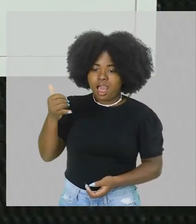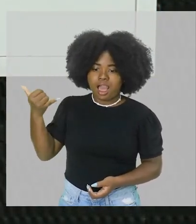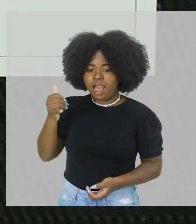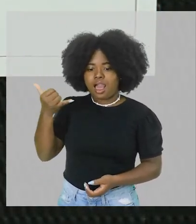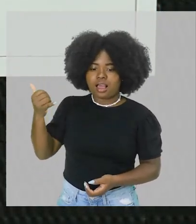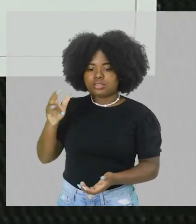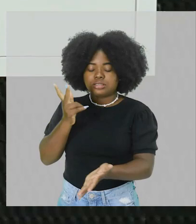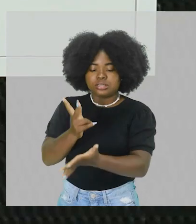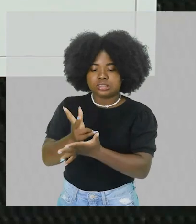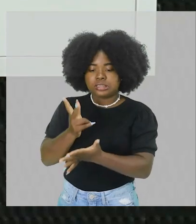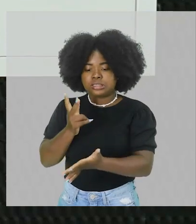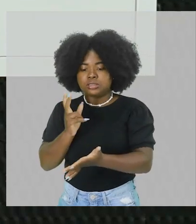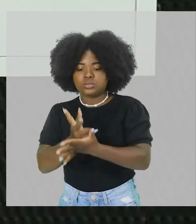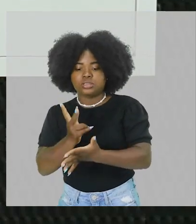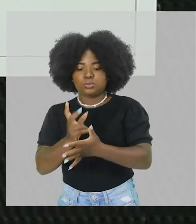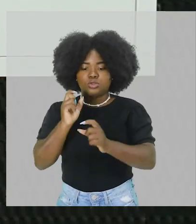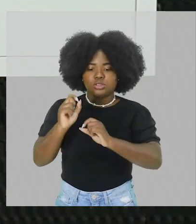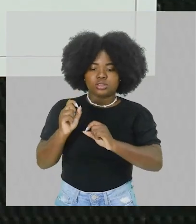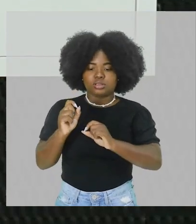simplesmente